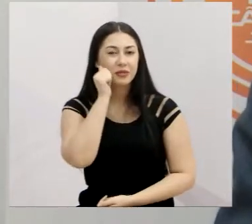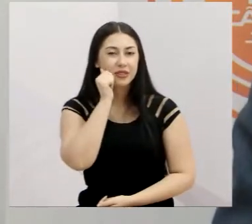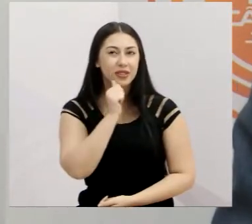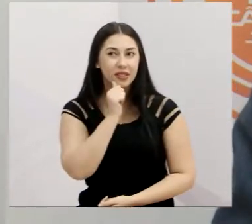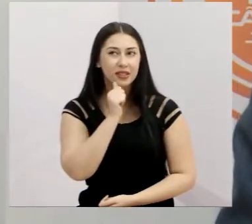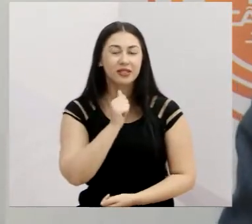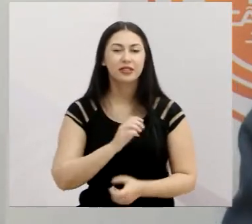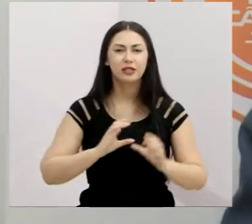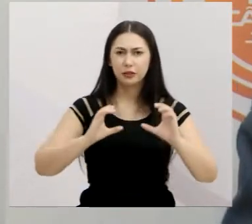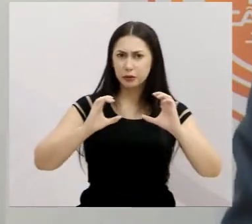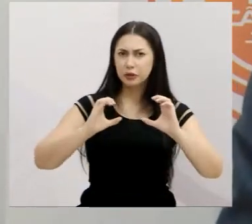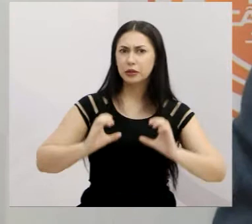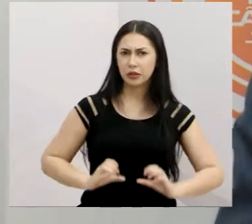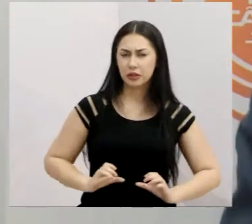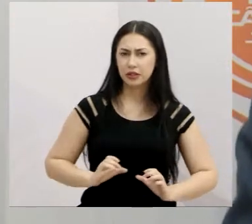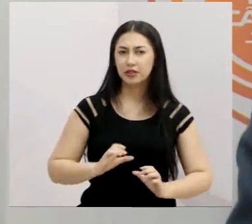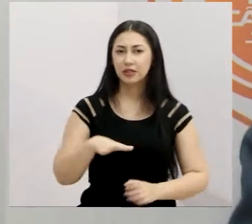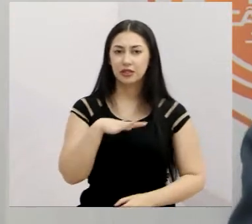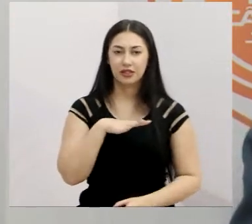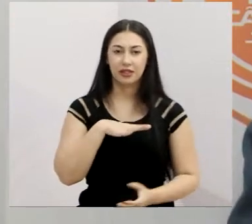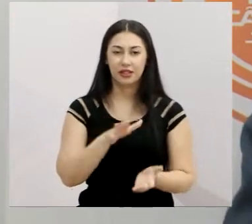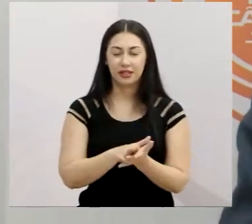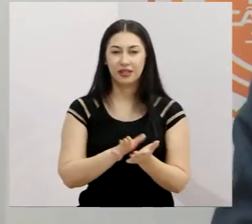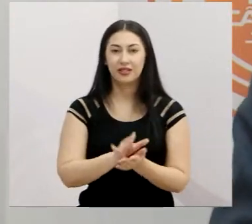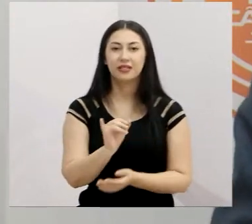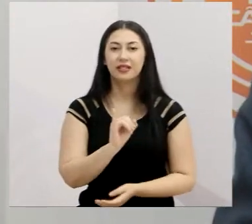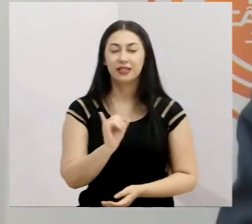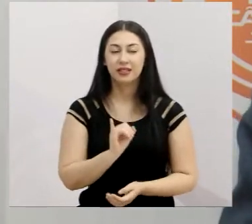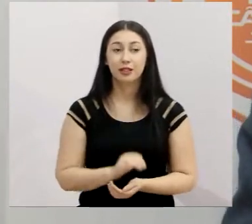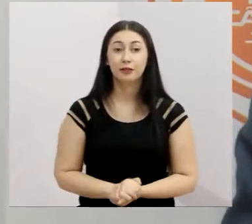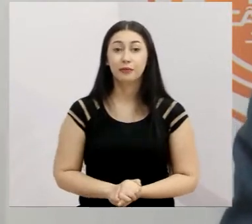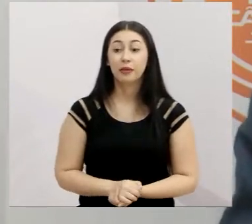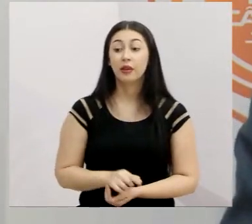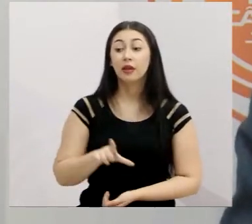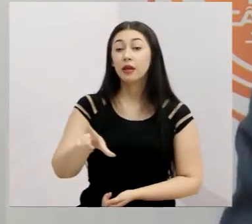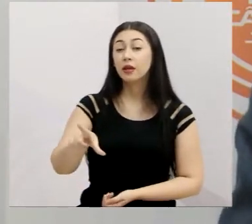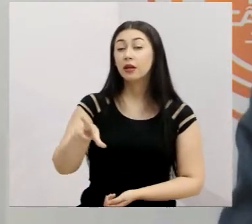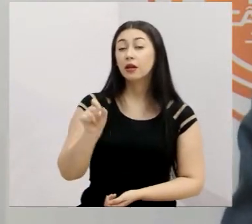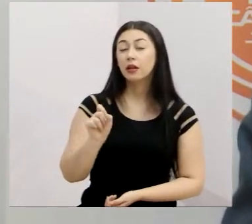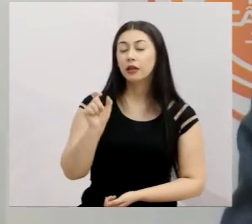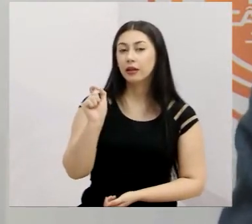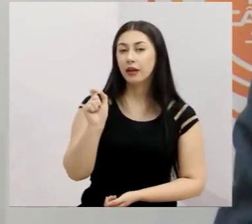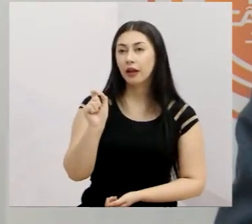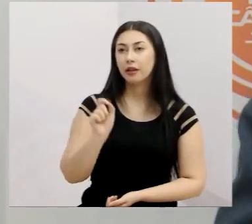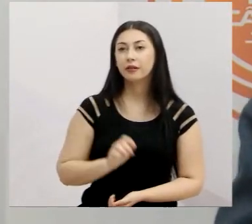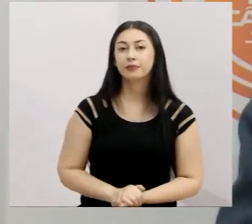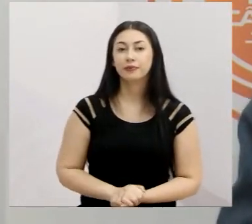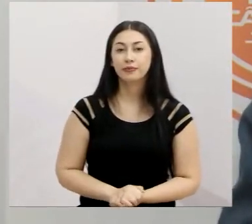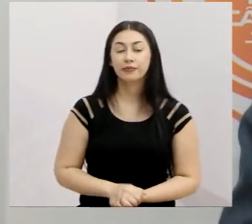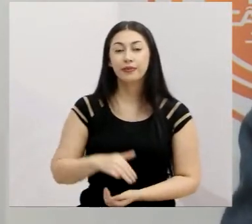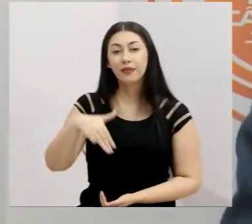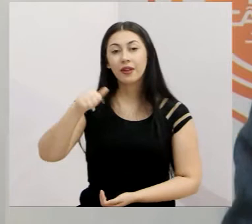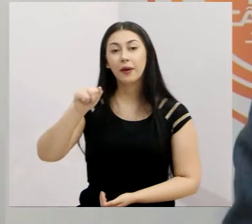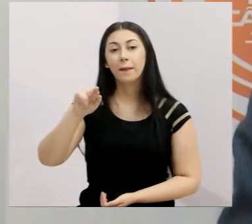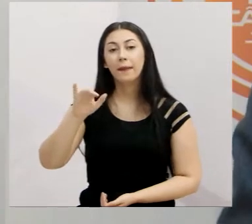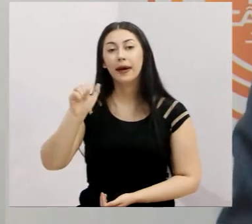mulheres cidadãs da cidade Jacareí e a minha escolhida de hoje é a Maria